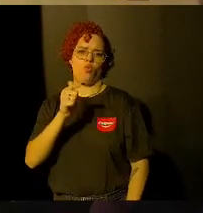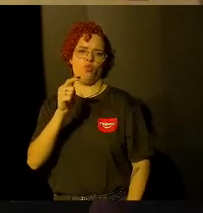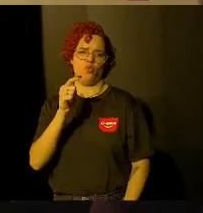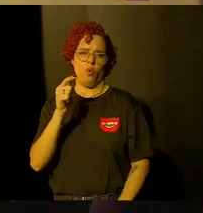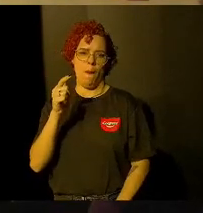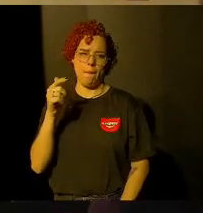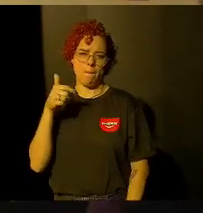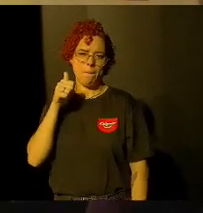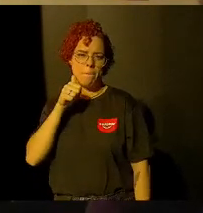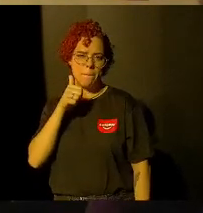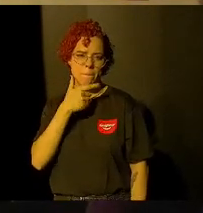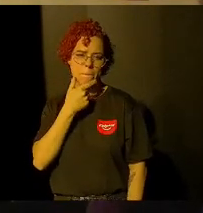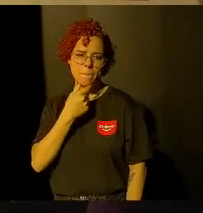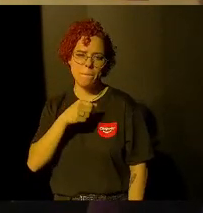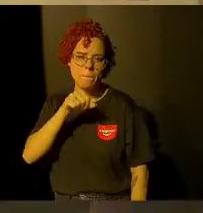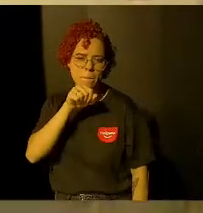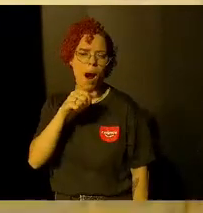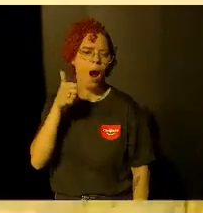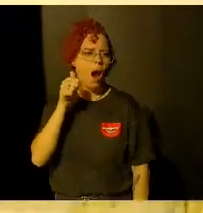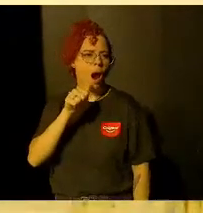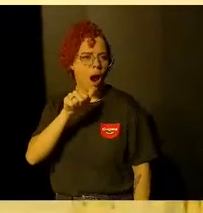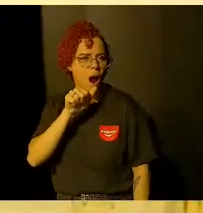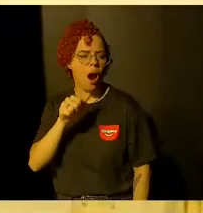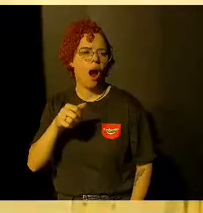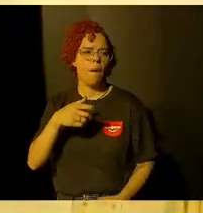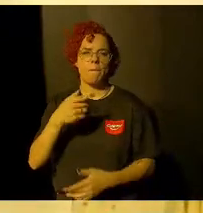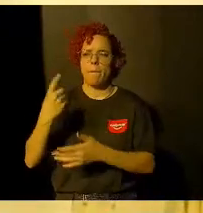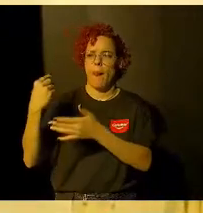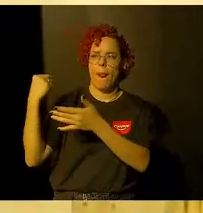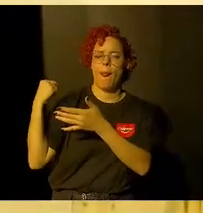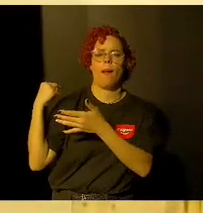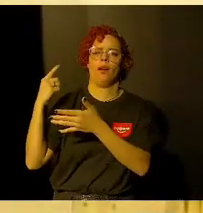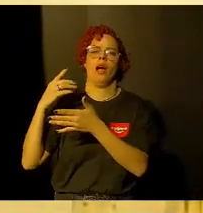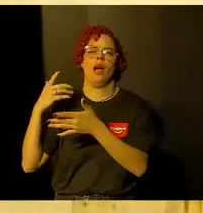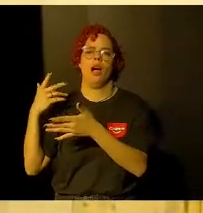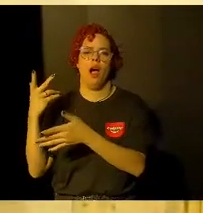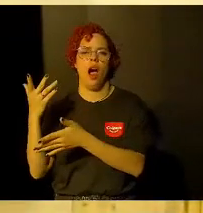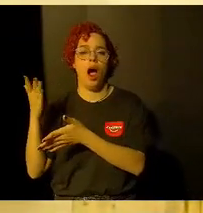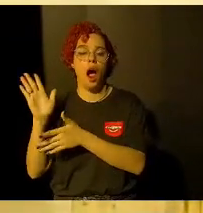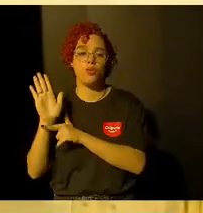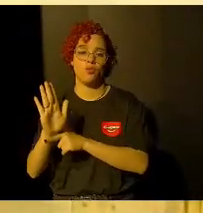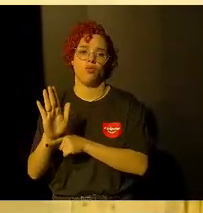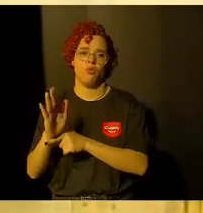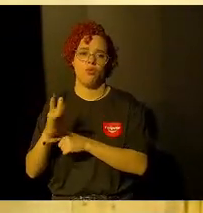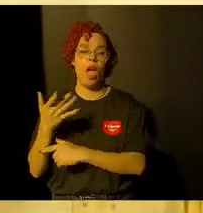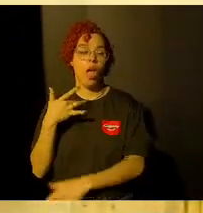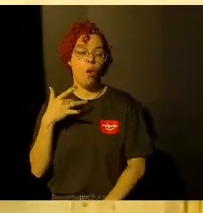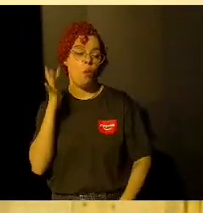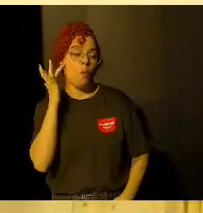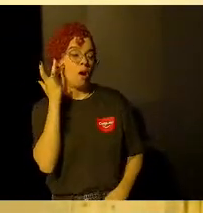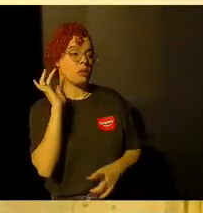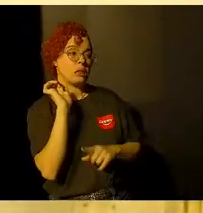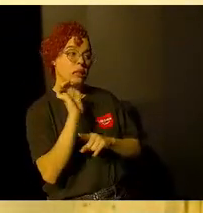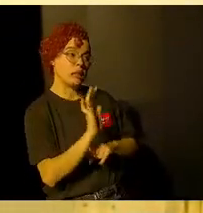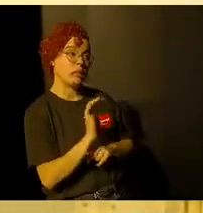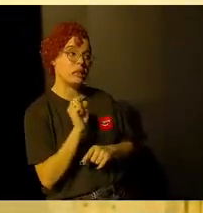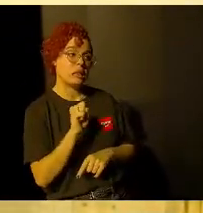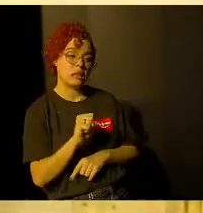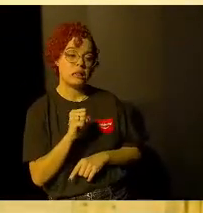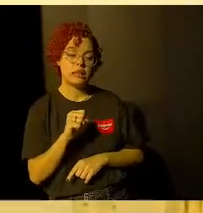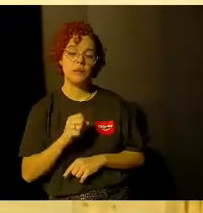eu acho que sim não é basta olhar para para este maço que aqui está